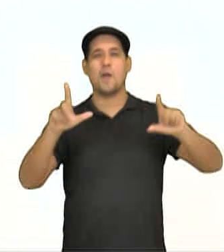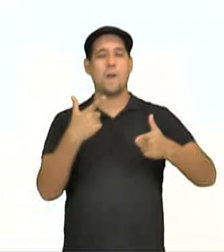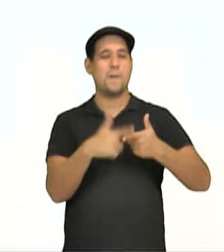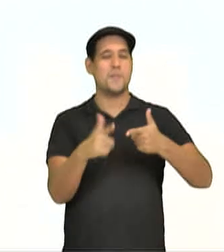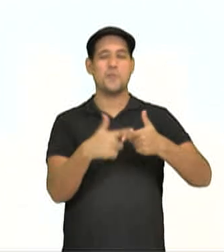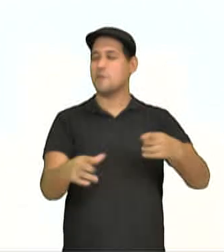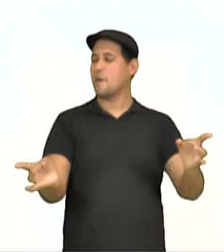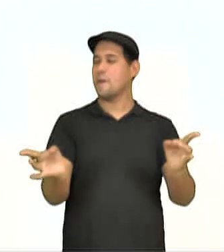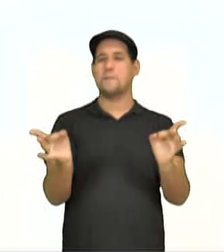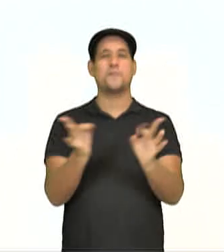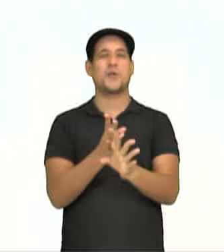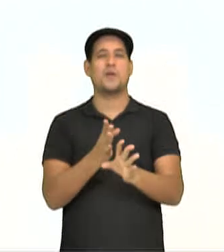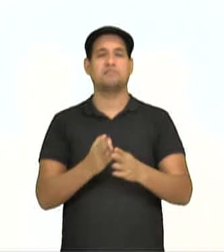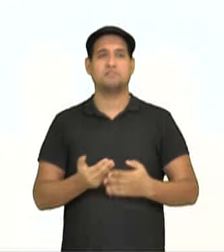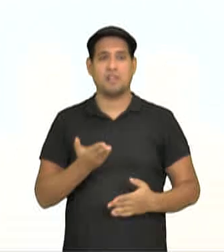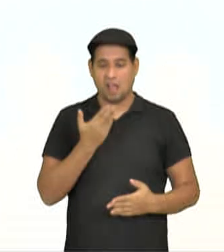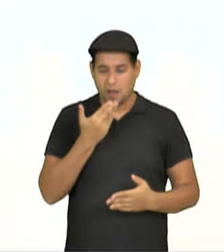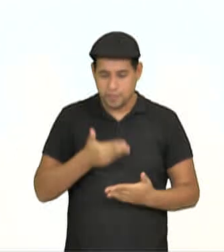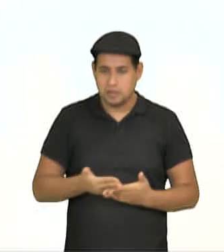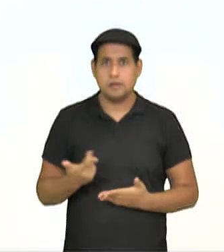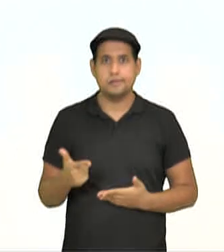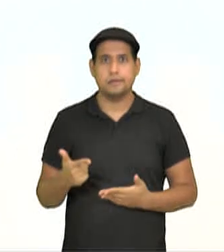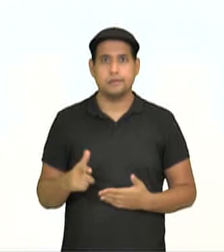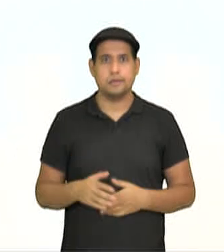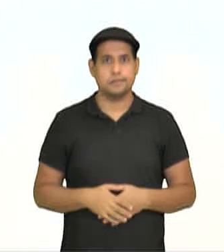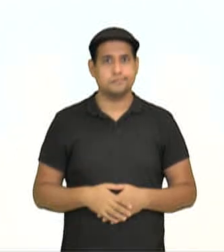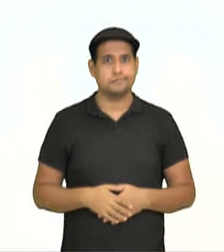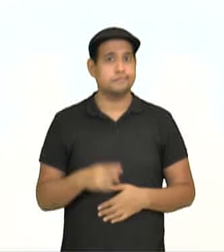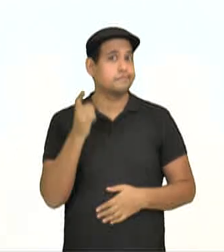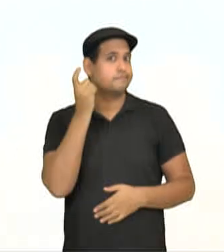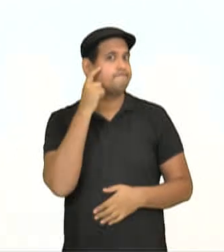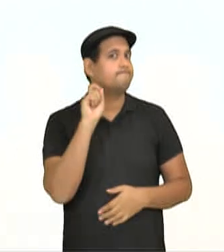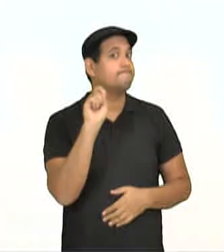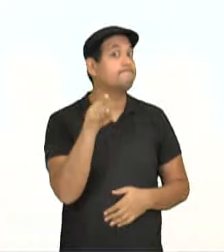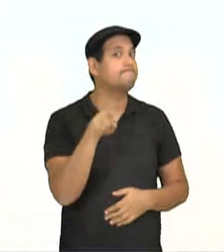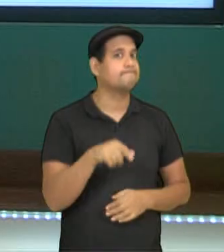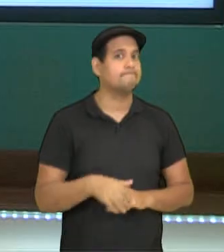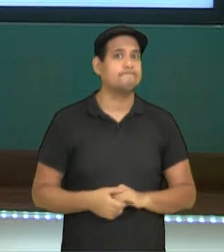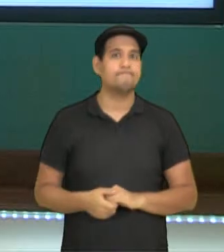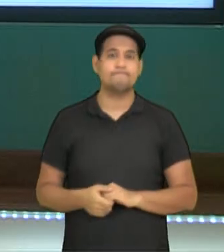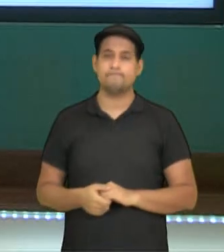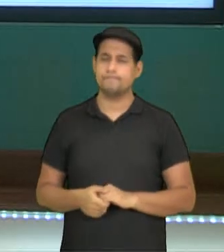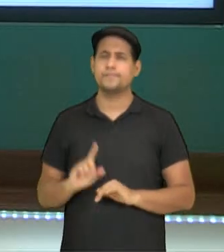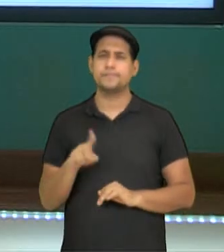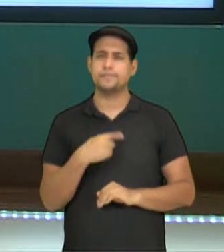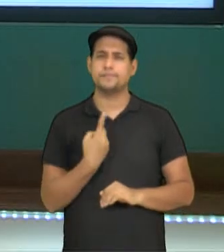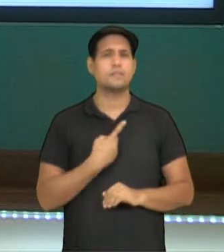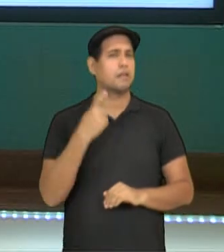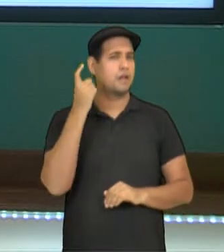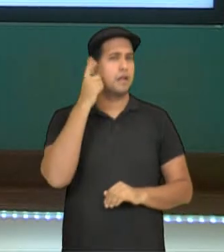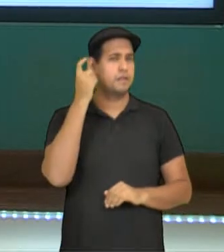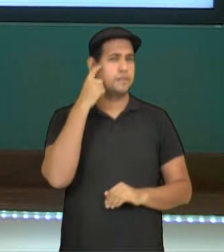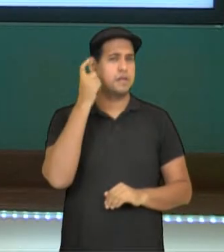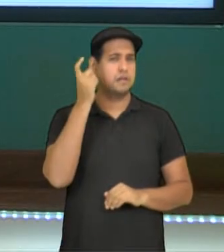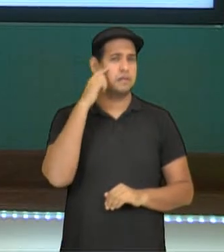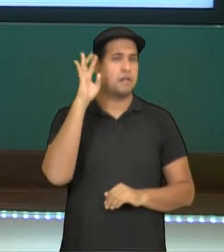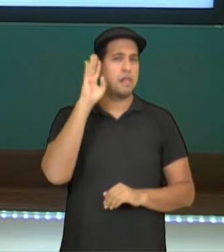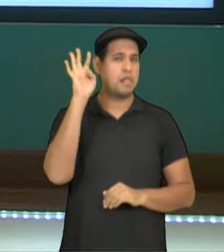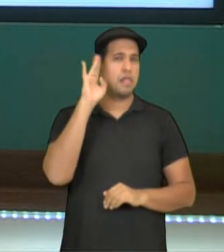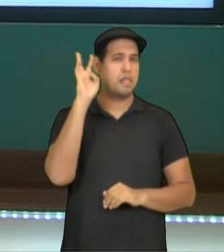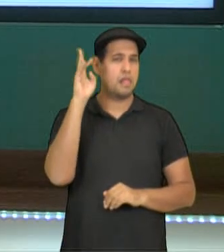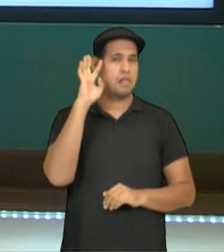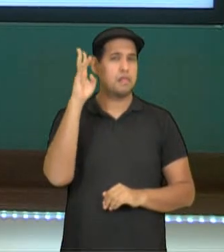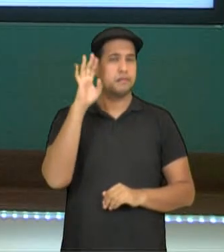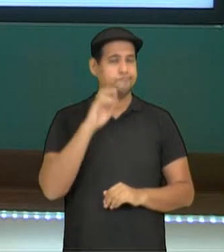problemas acabaram, o prato vazio, e aí o que vocês interpretam dessa imagem? Tá? A gente pensar um pouquinho, para vocês refletirem